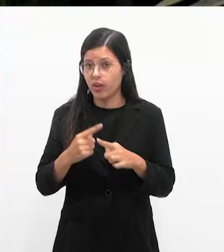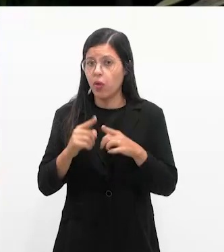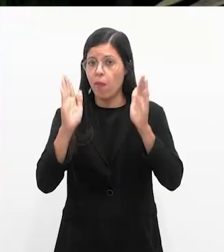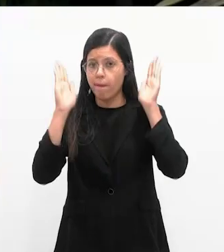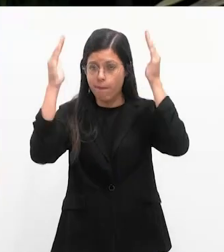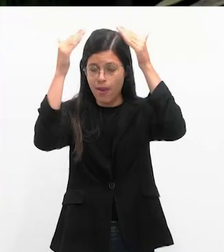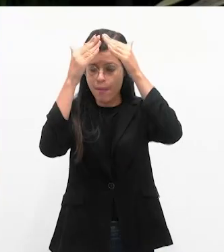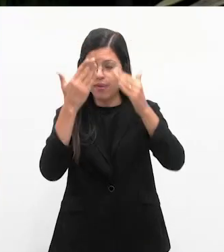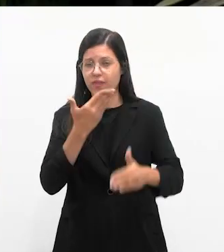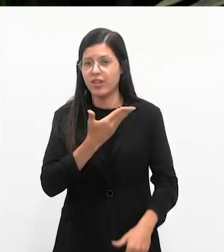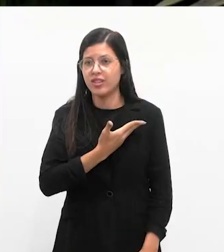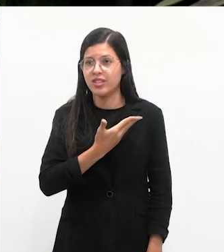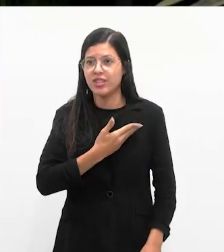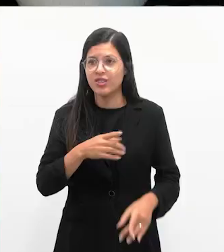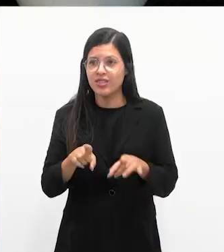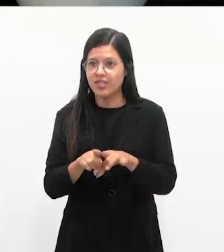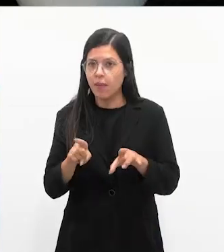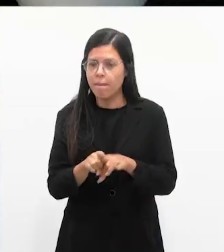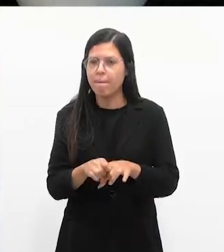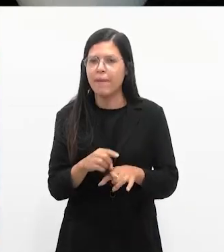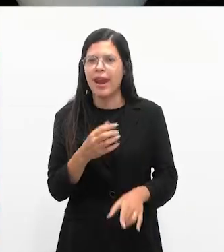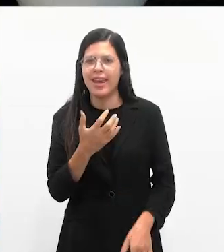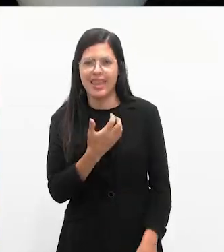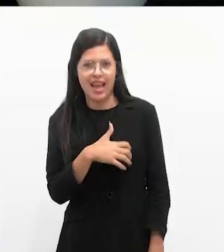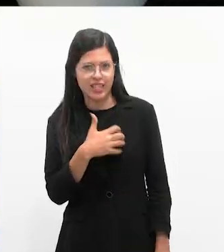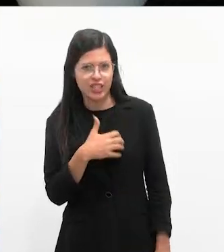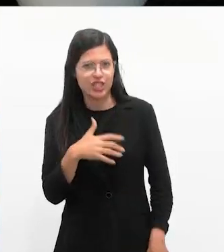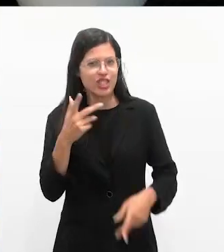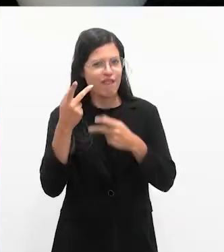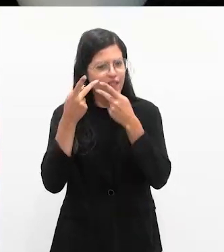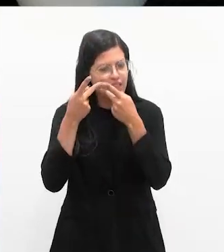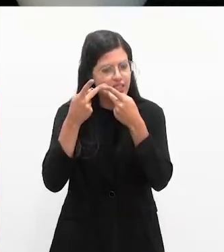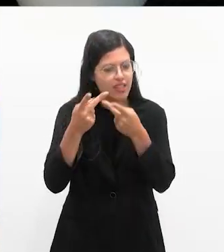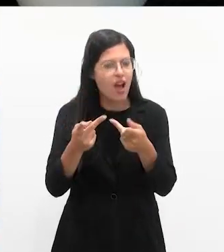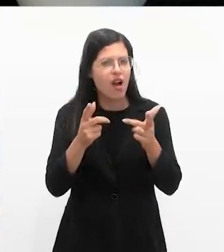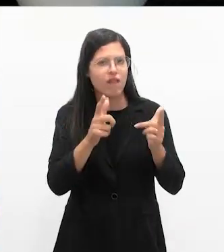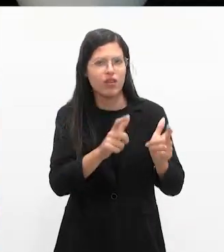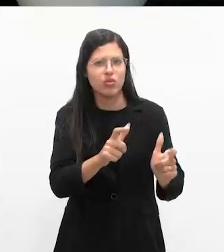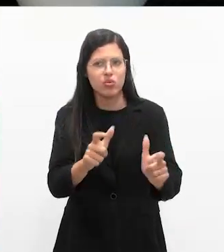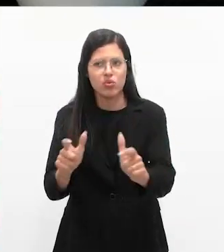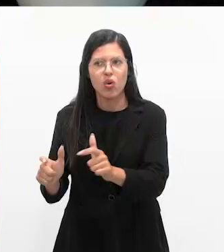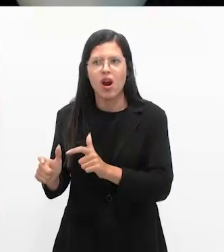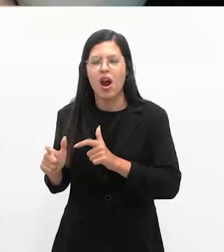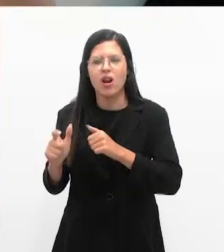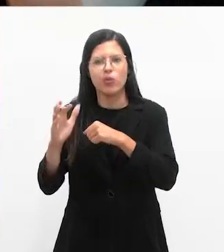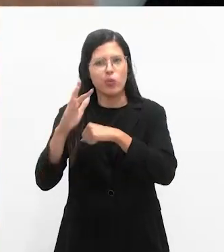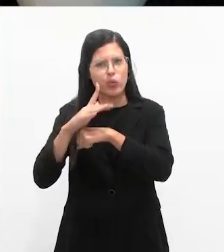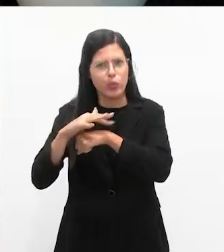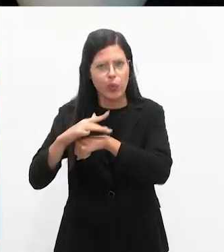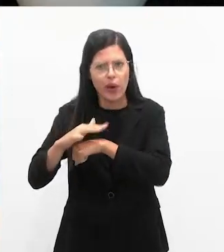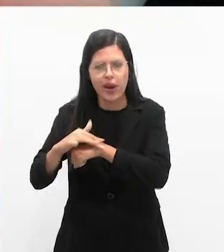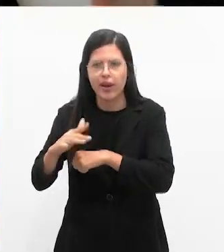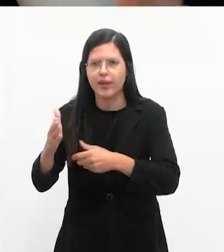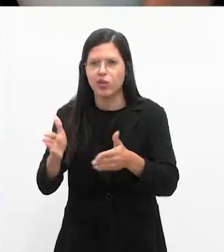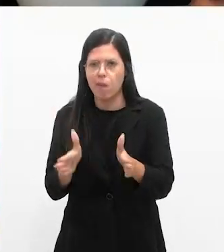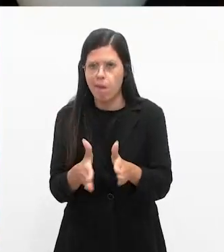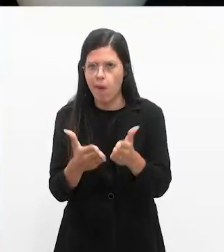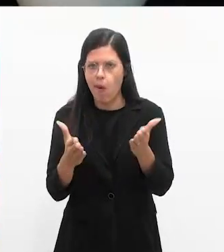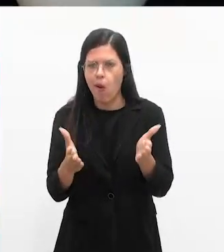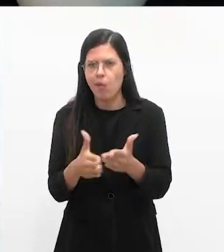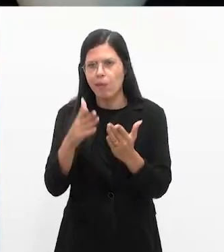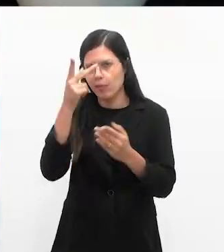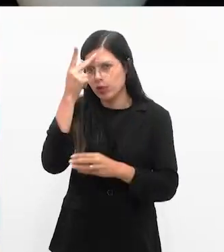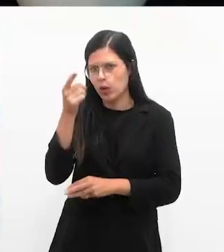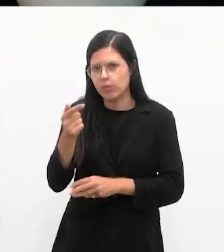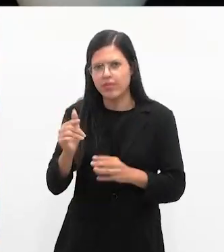também na Argentina, também visitava, ia aos lugares dos doentes, dos pobres, do morador de